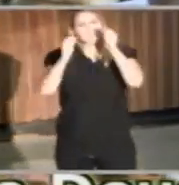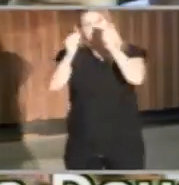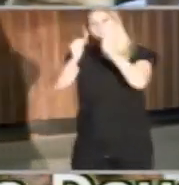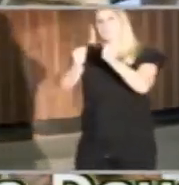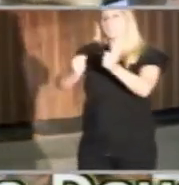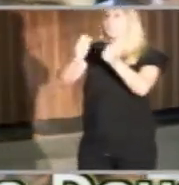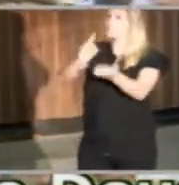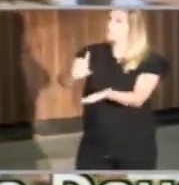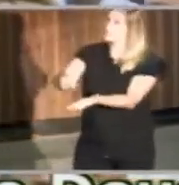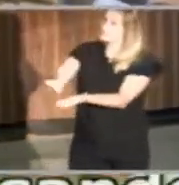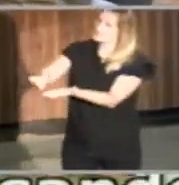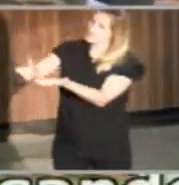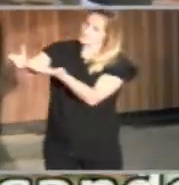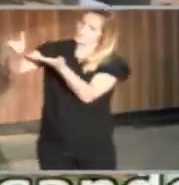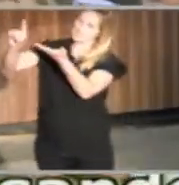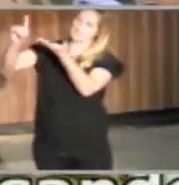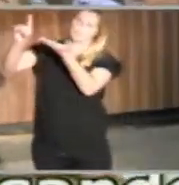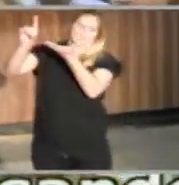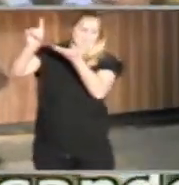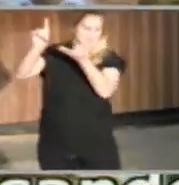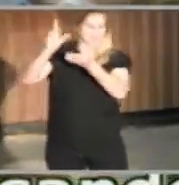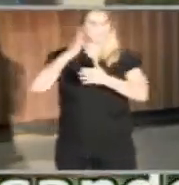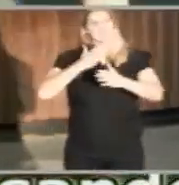Ainda só você.